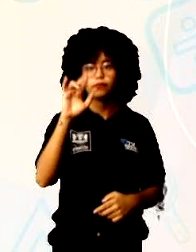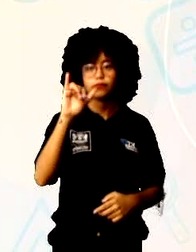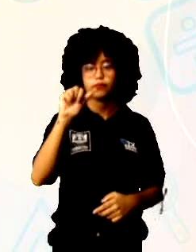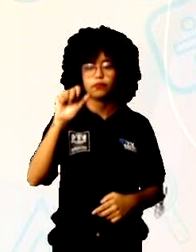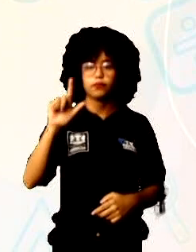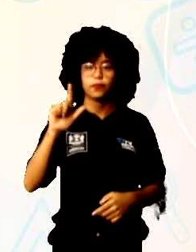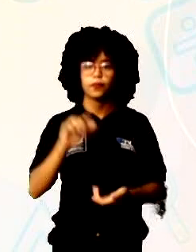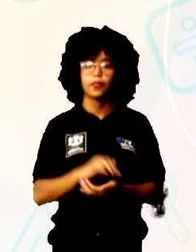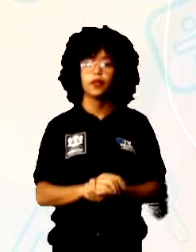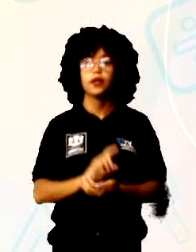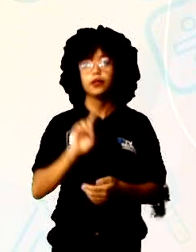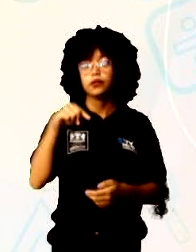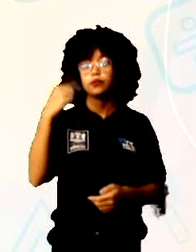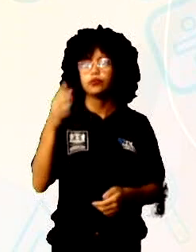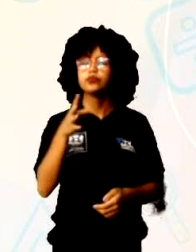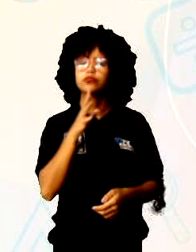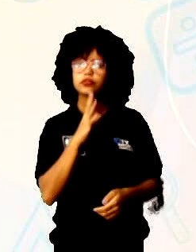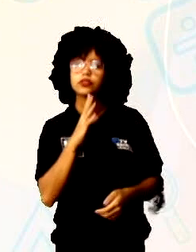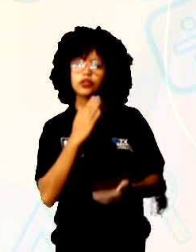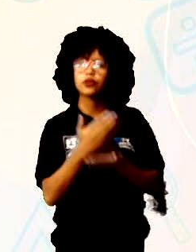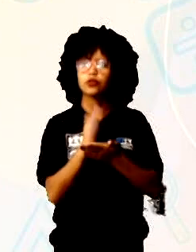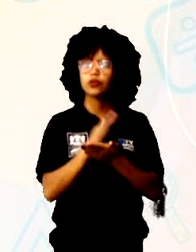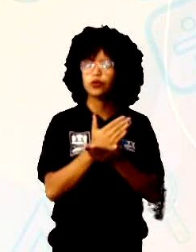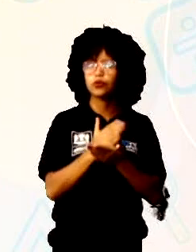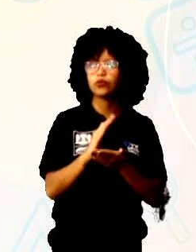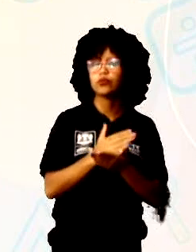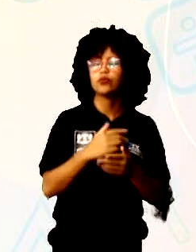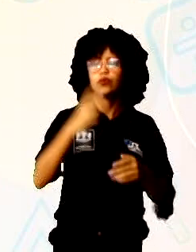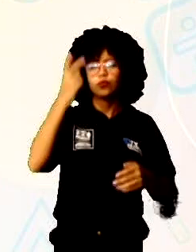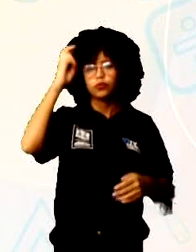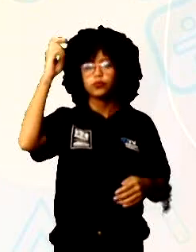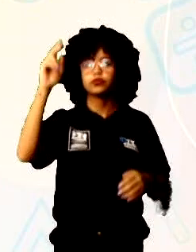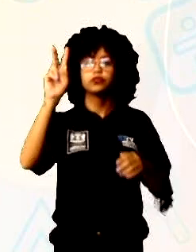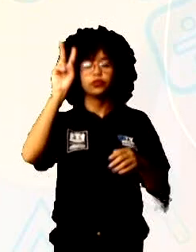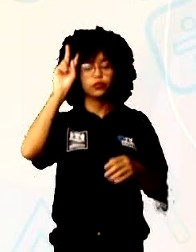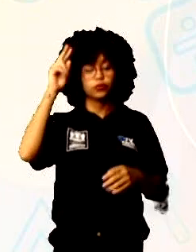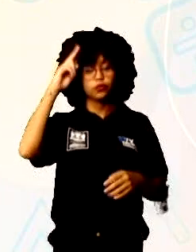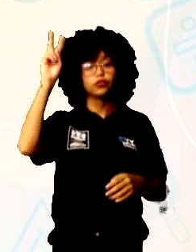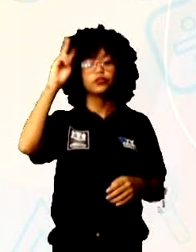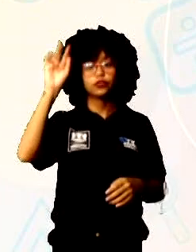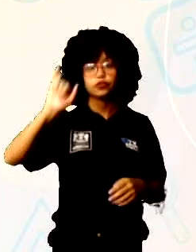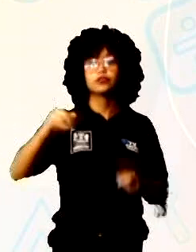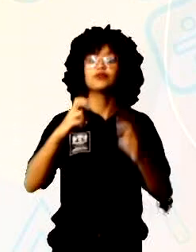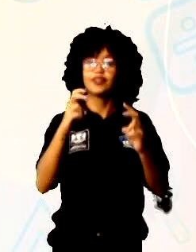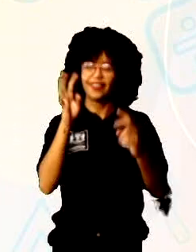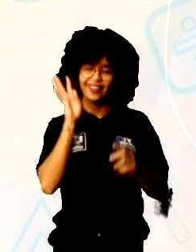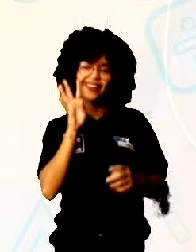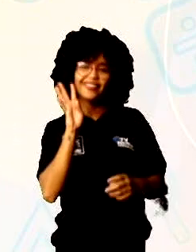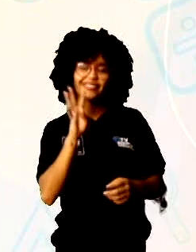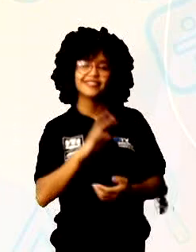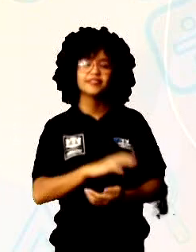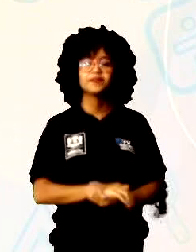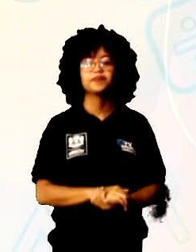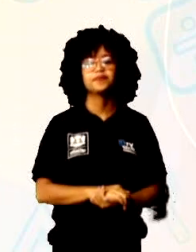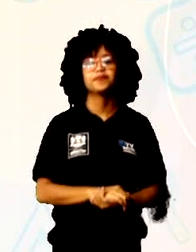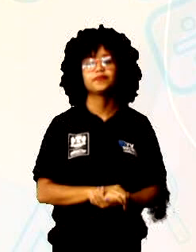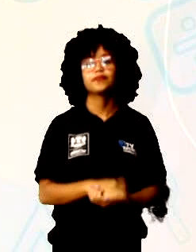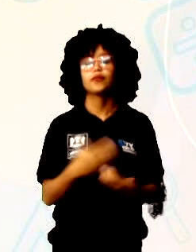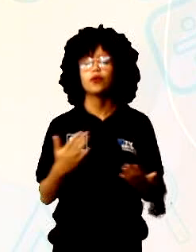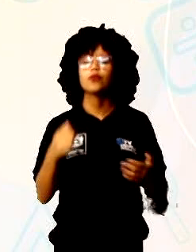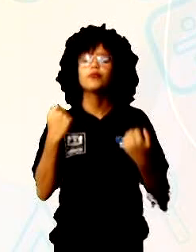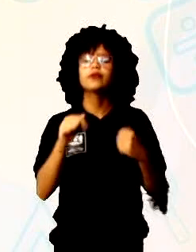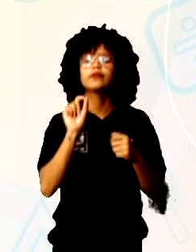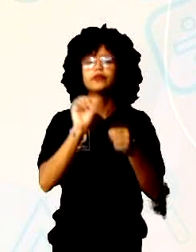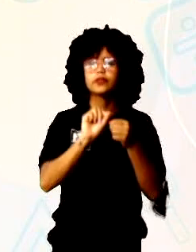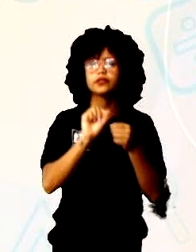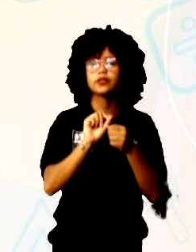e depois a gente conheceu alguns patrimônios históricos de Jaboatão dos Guararapes não foi não foi legal e aí ó que a gente